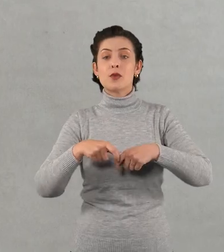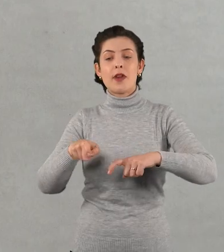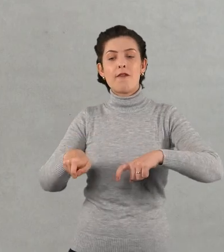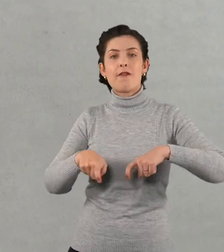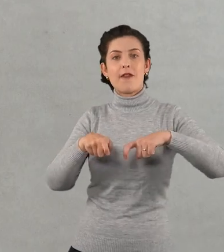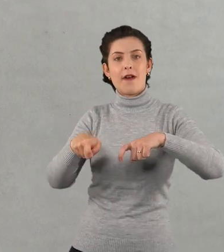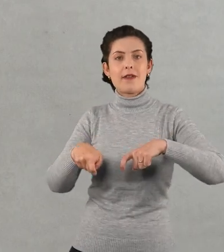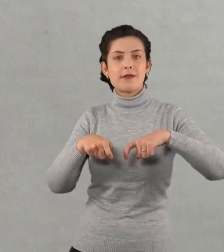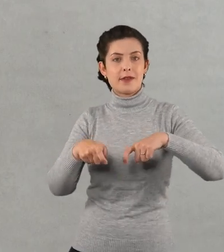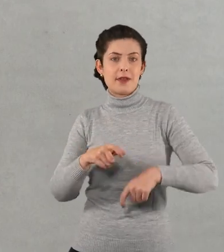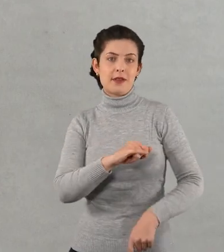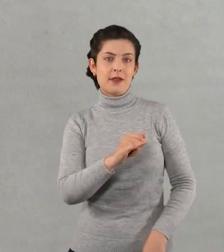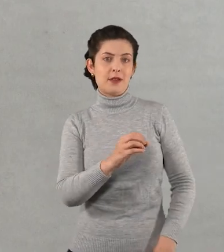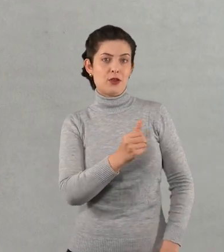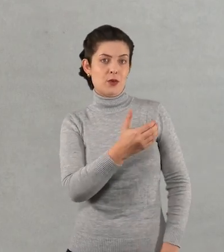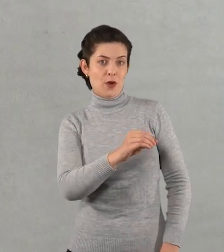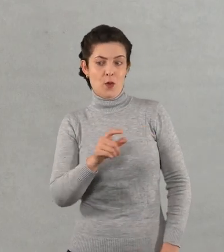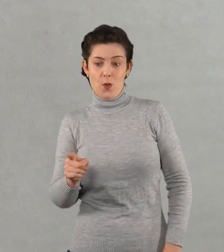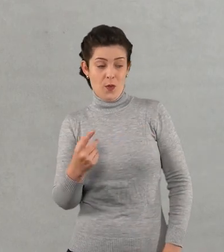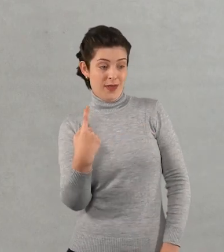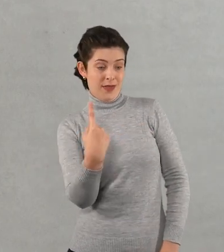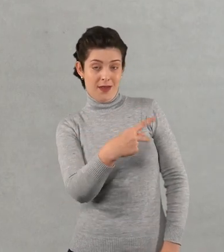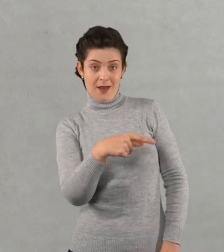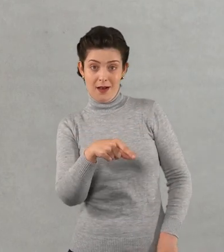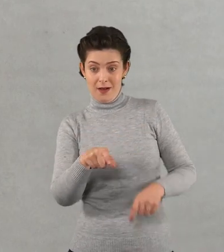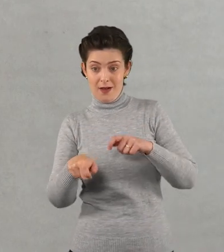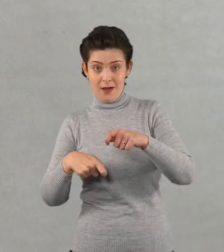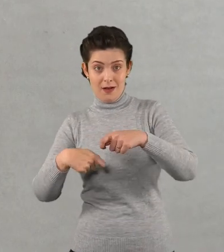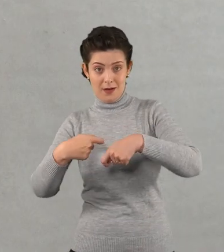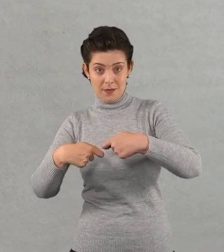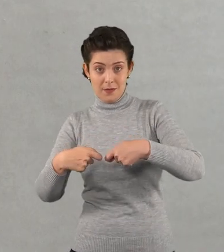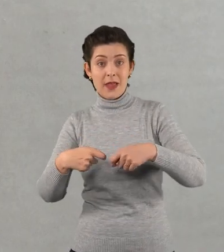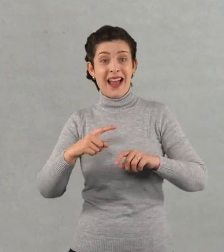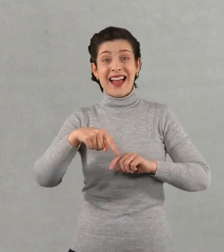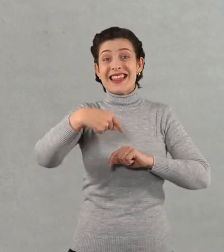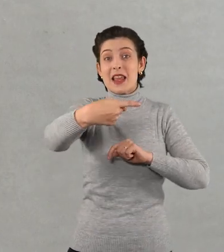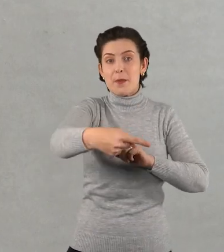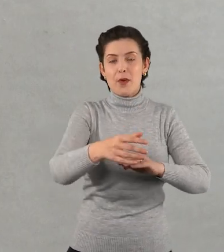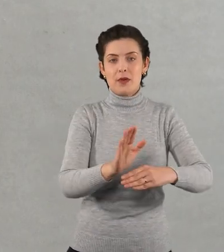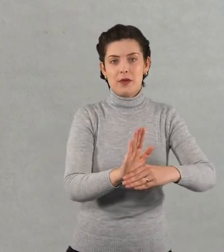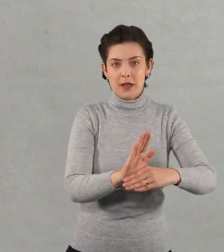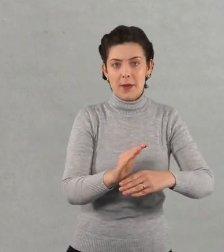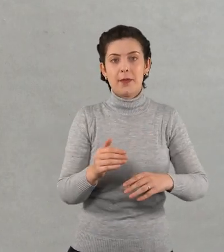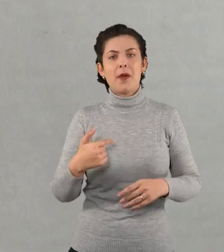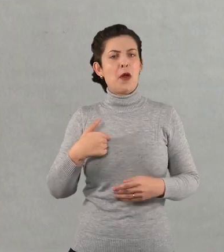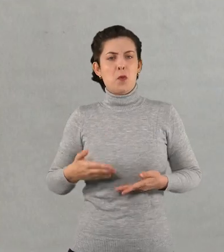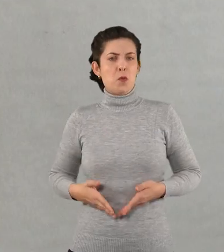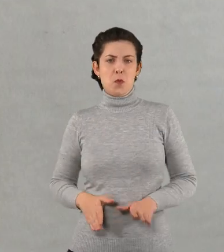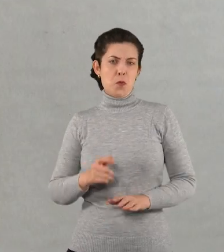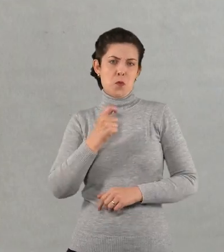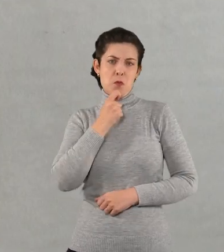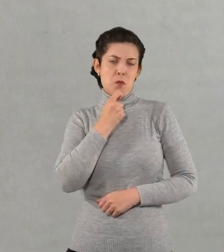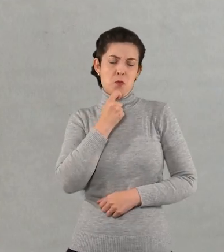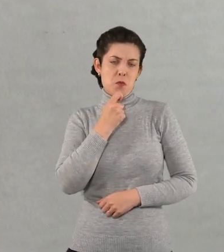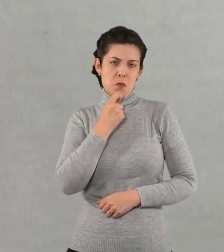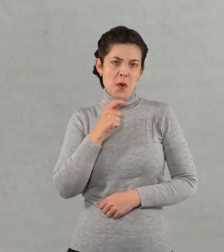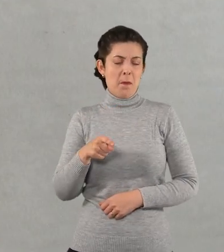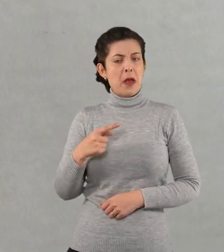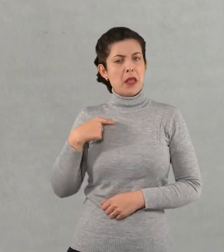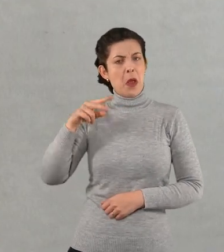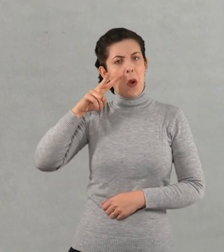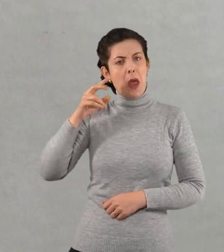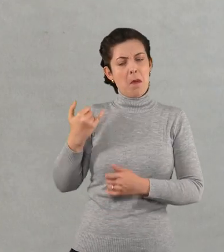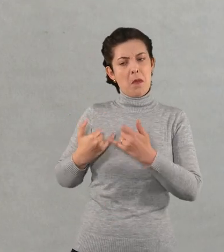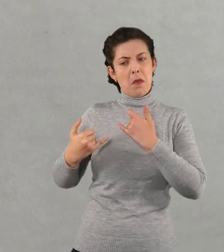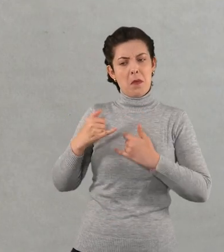ele foi administrador das fazendas do seu João. Foi. Antes dele começar com cinema. Depois, eu não era nascido